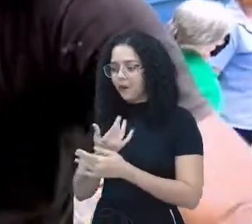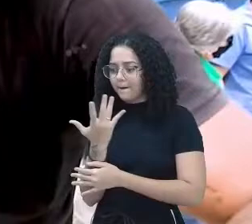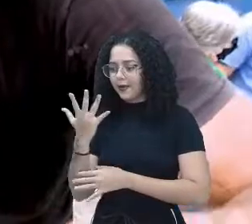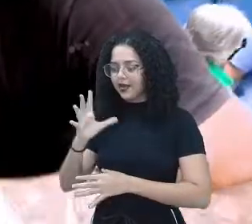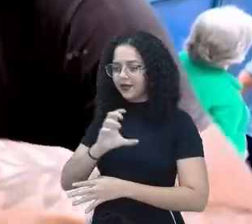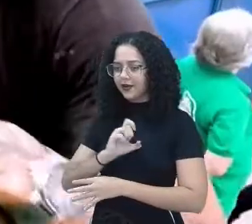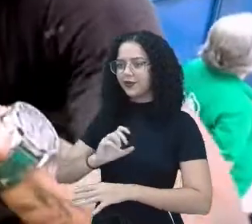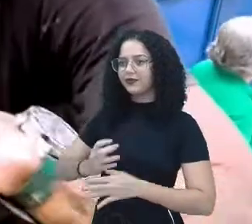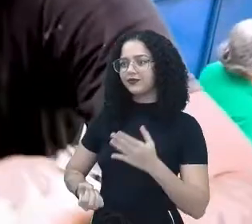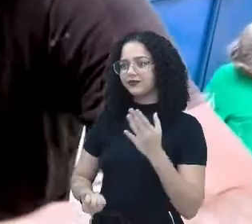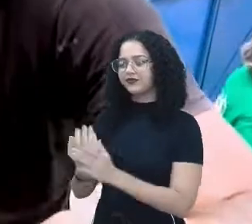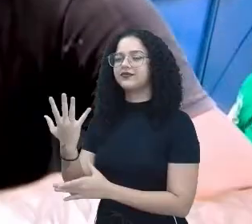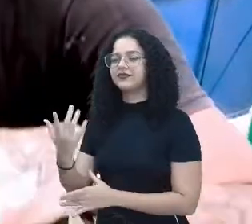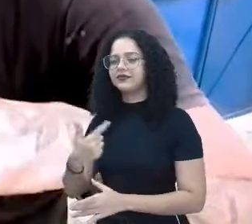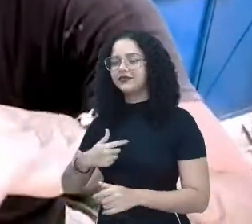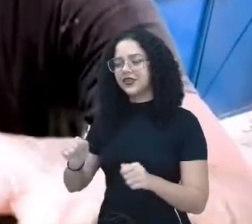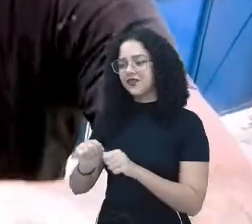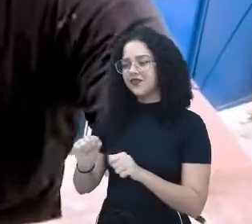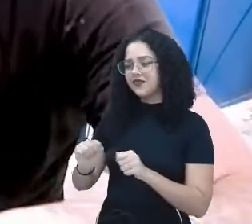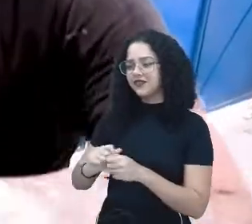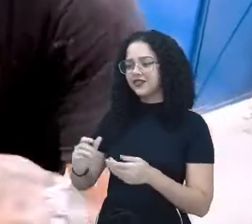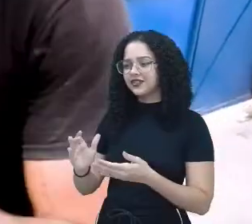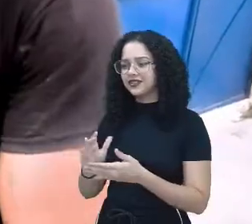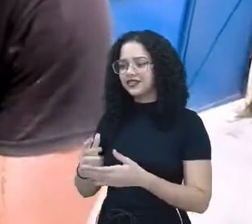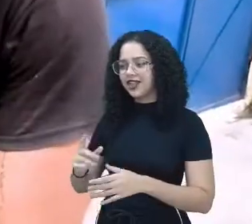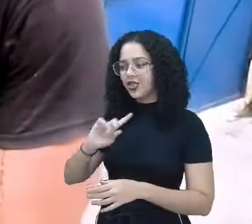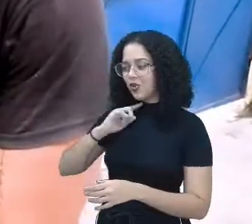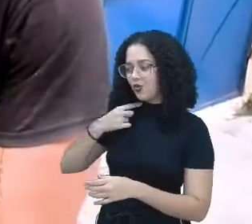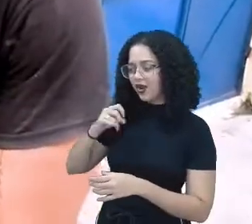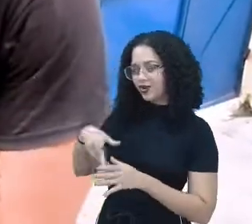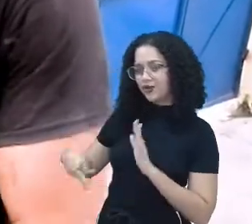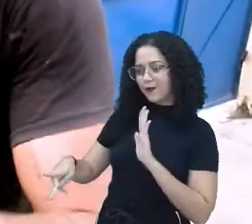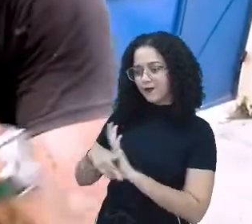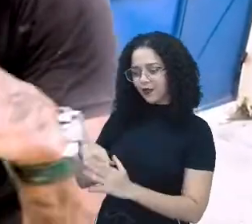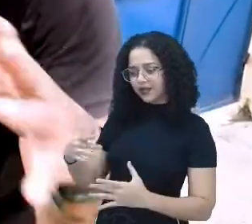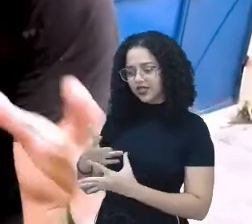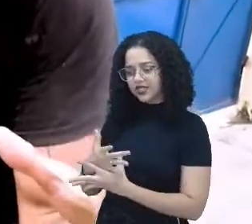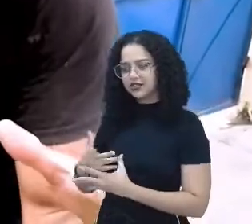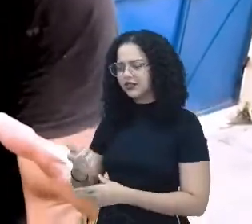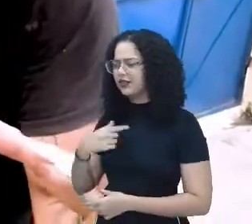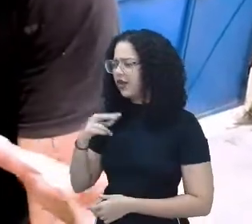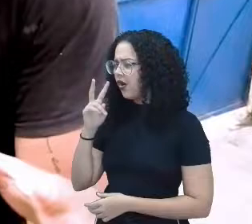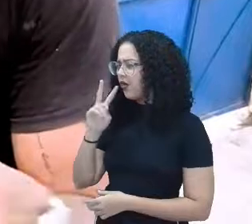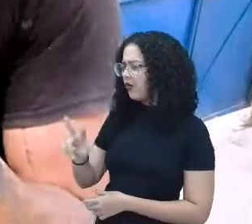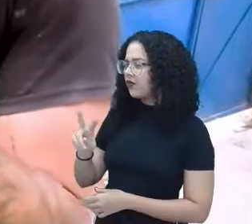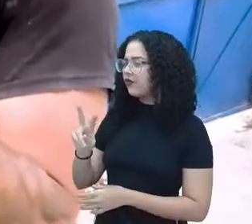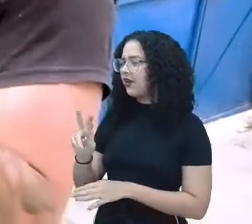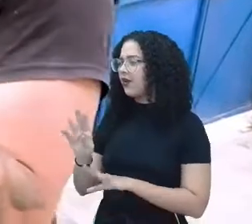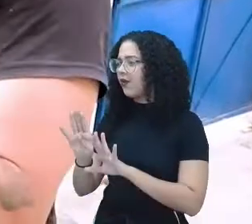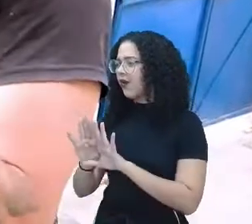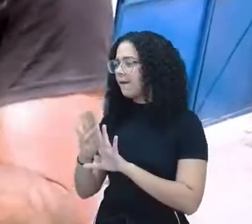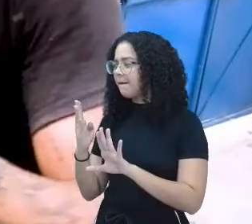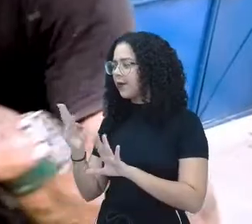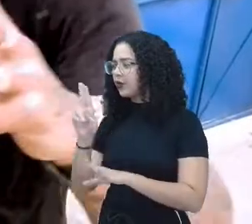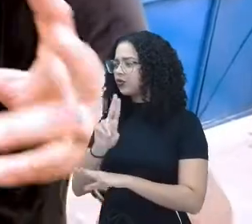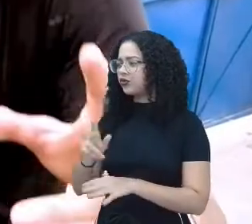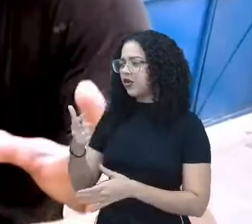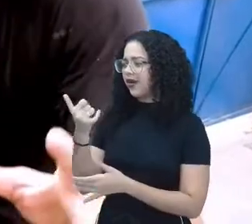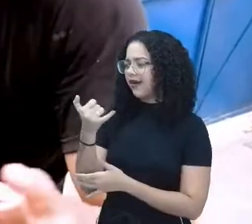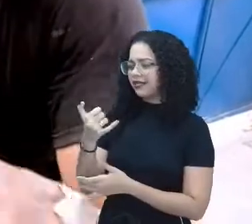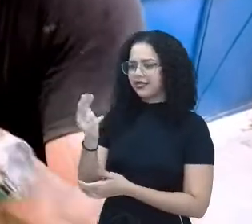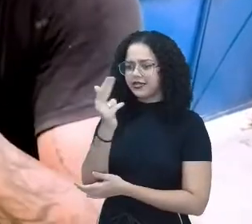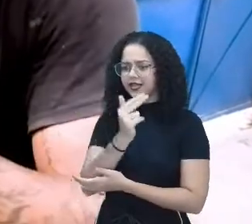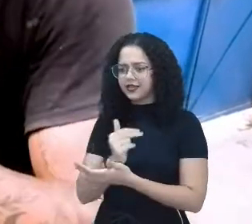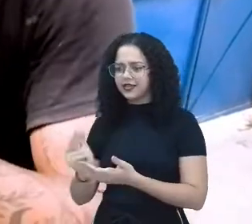eu fazendo intervenções no lixo urbano da cidade. E aí eu via uma porta e eu usava uma caneta, ia lá e